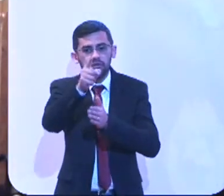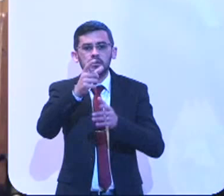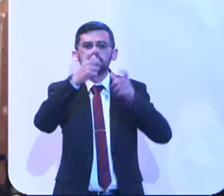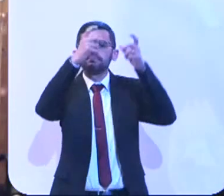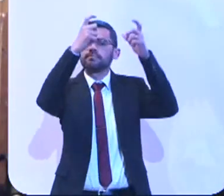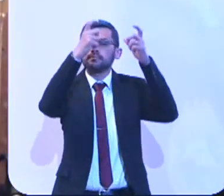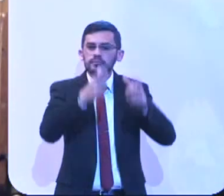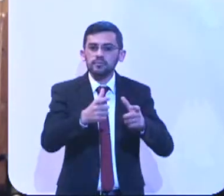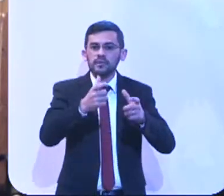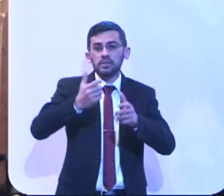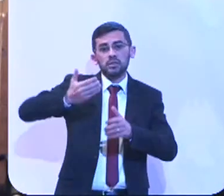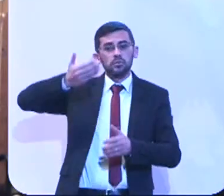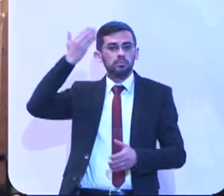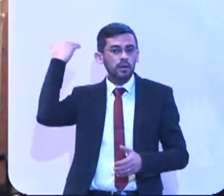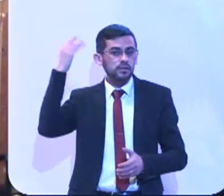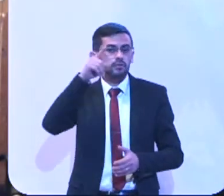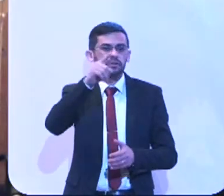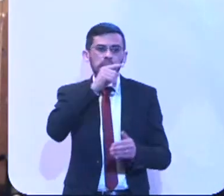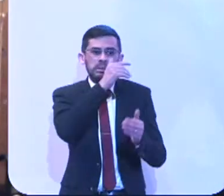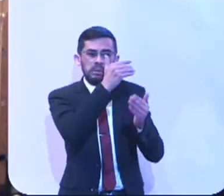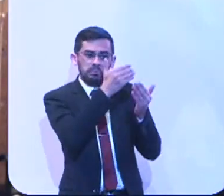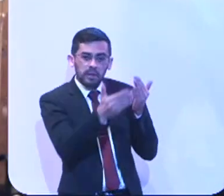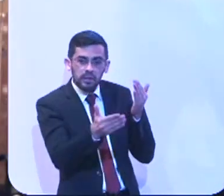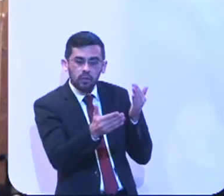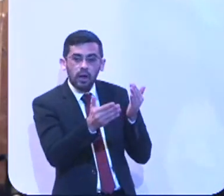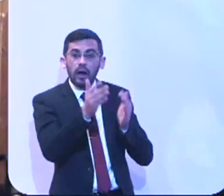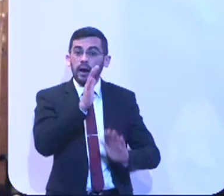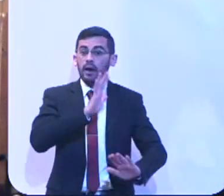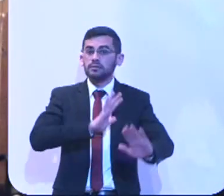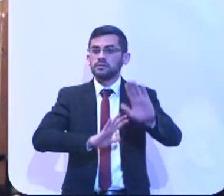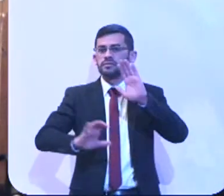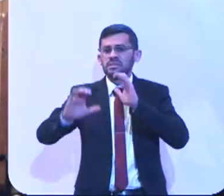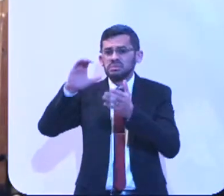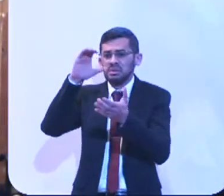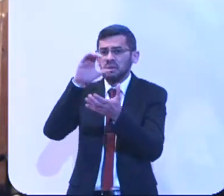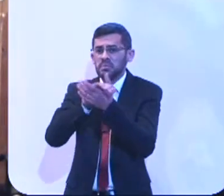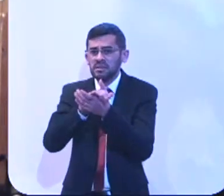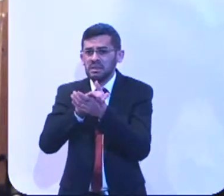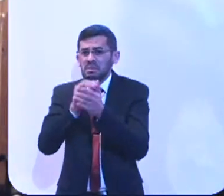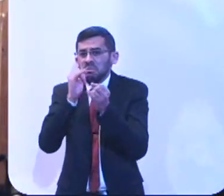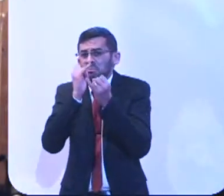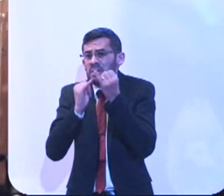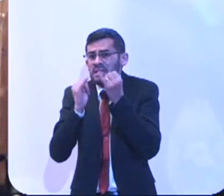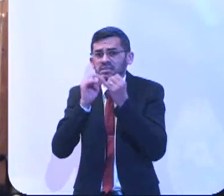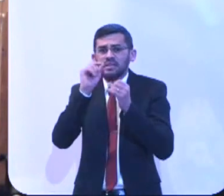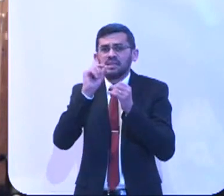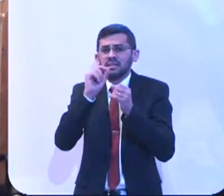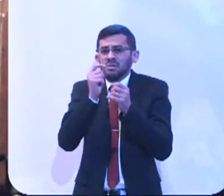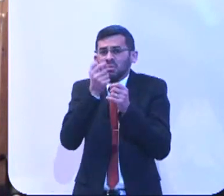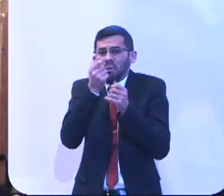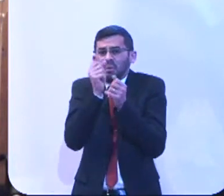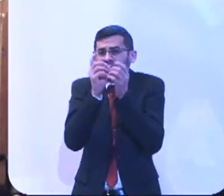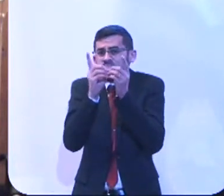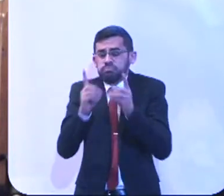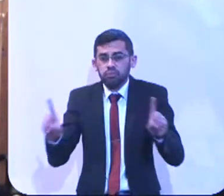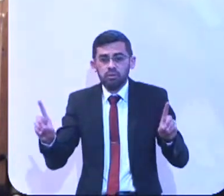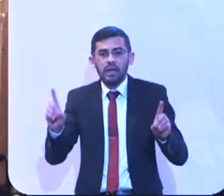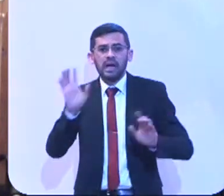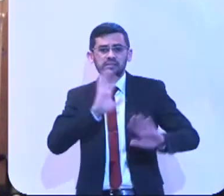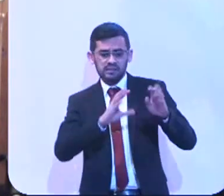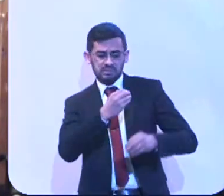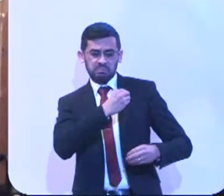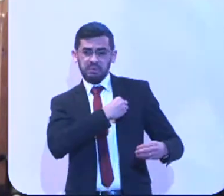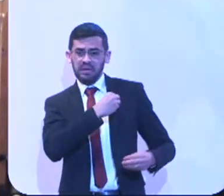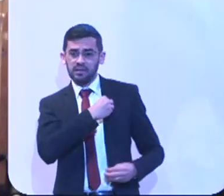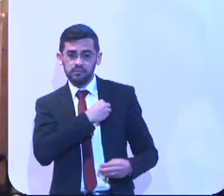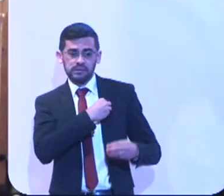batalhas perdidas. O lugar onde o casamento parece que não vai dar mais certo. Pecados que não sabemos como lidar.